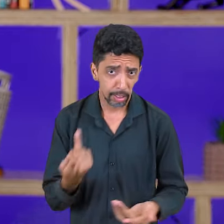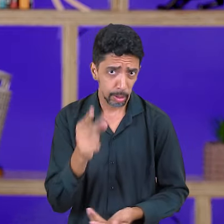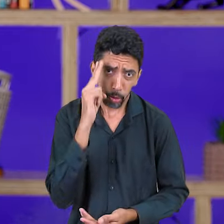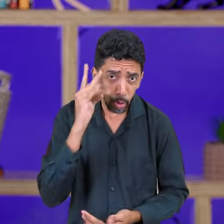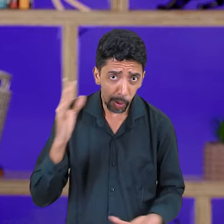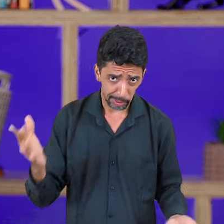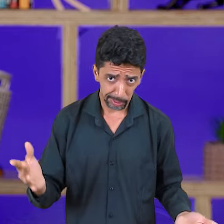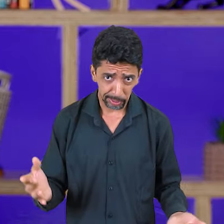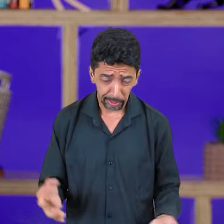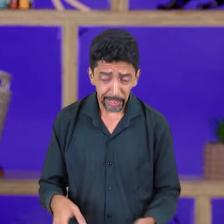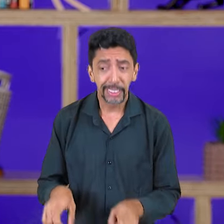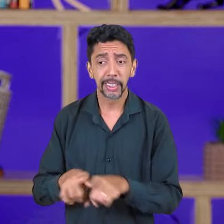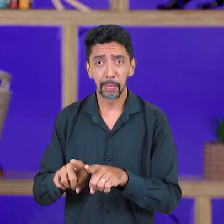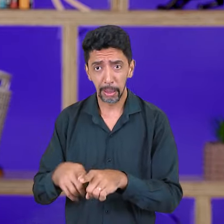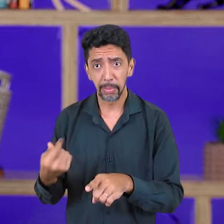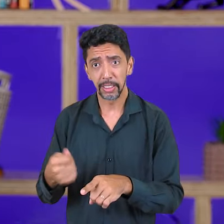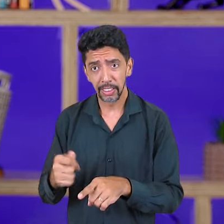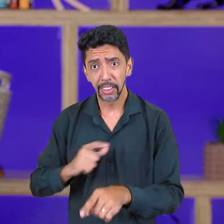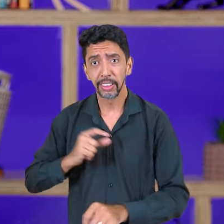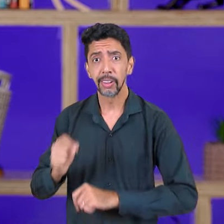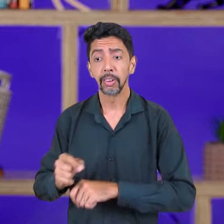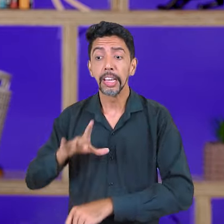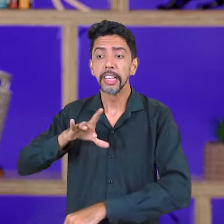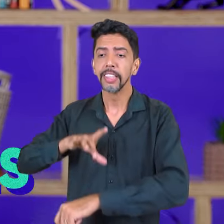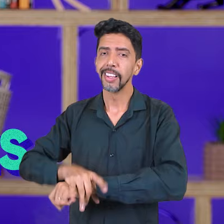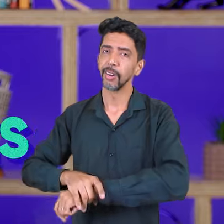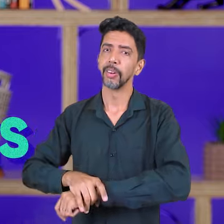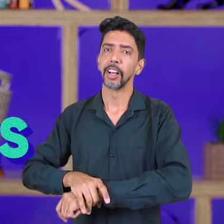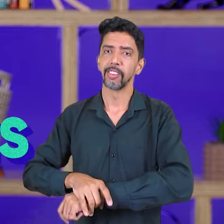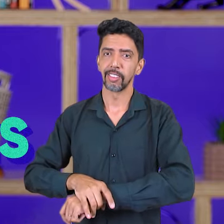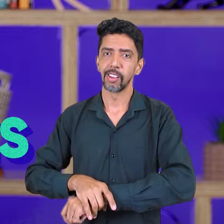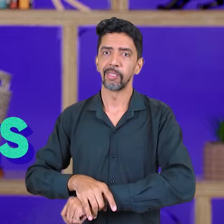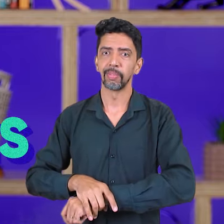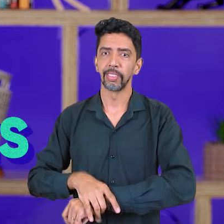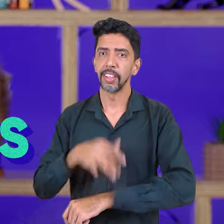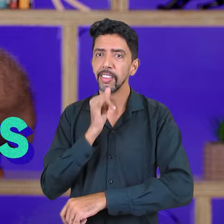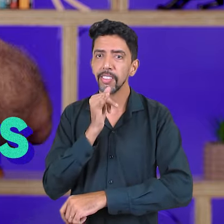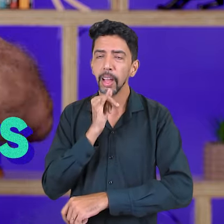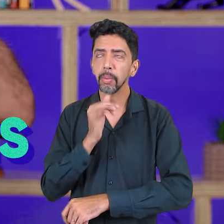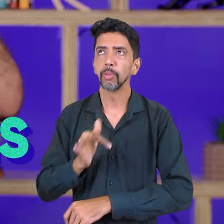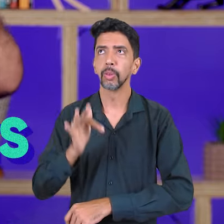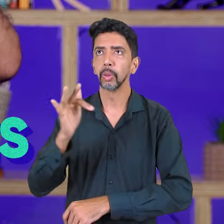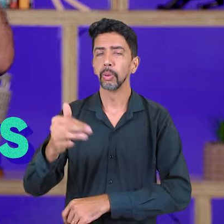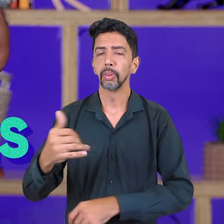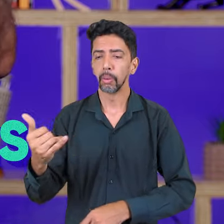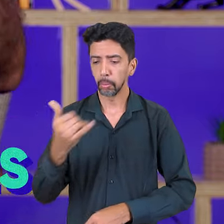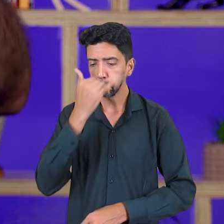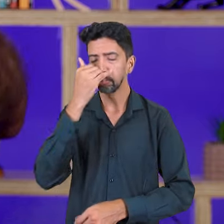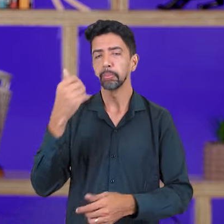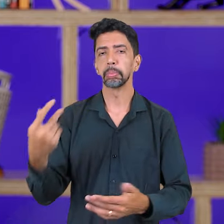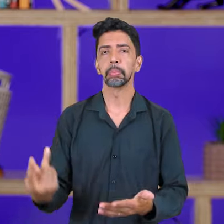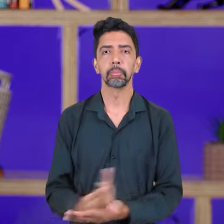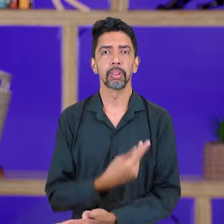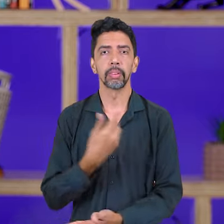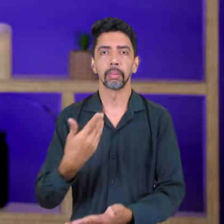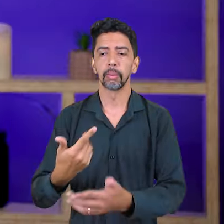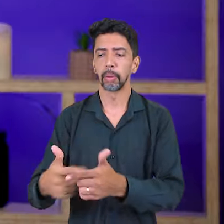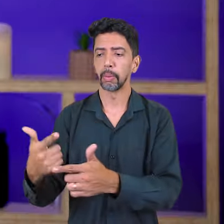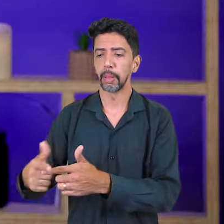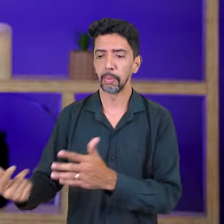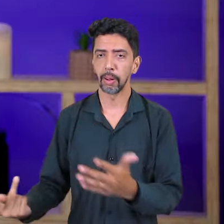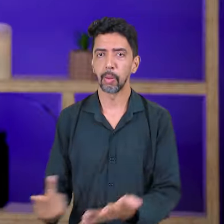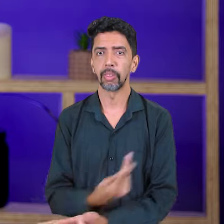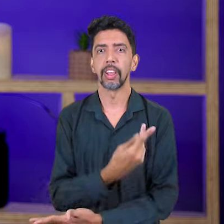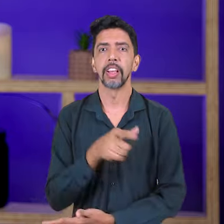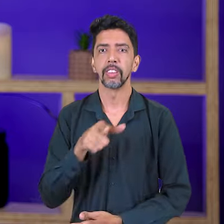precisa ter segurança que não vai atrasar suas prestações suas dívidas Independente de qual sejam é